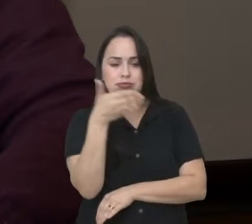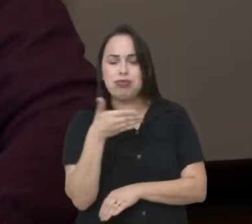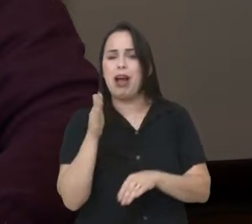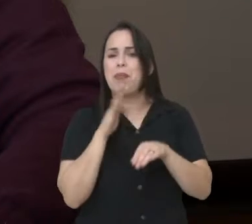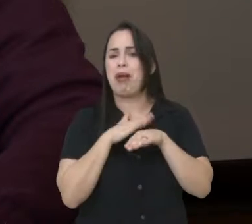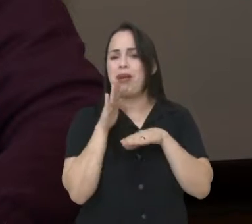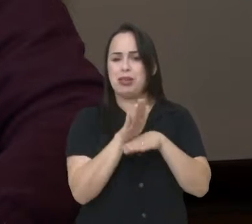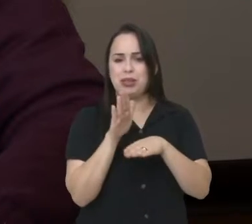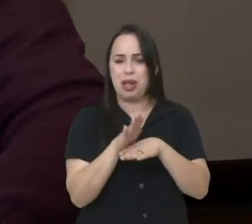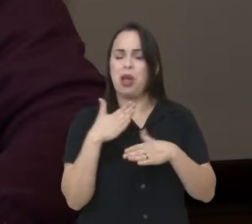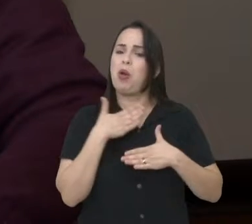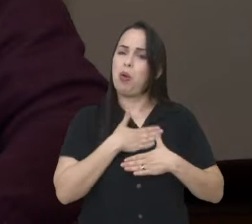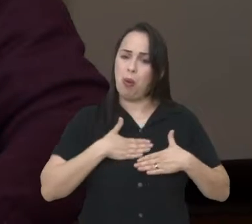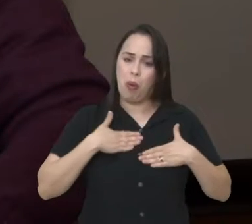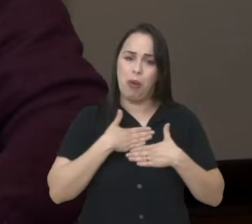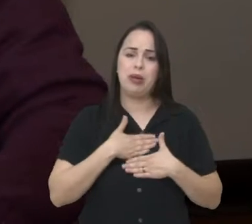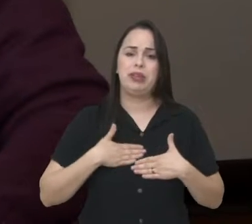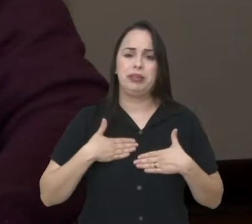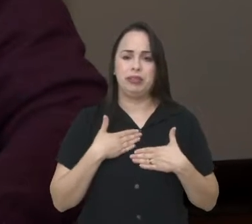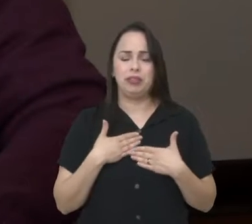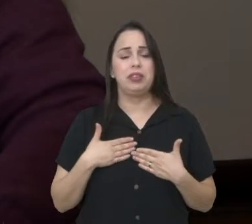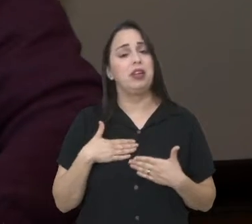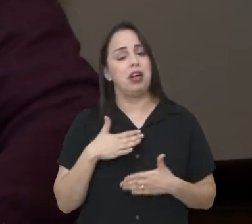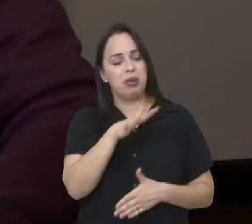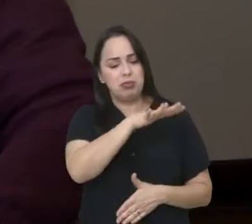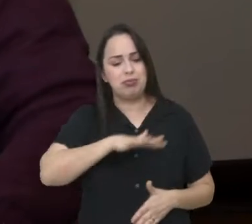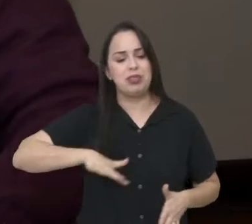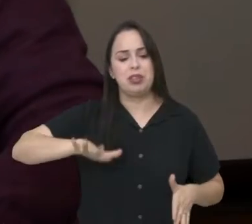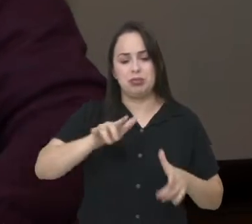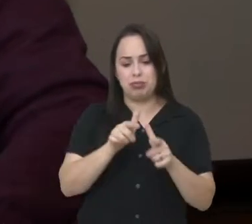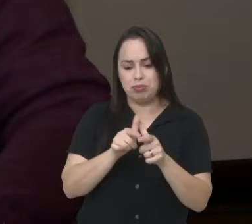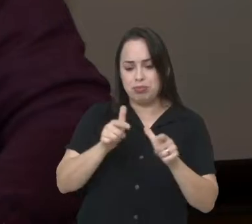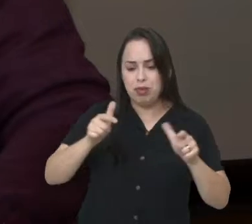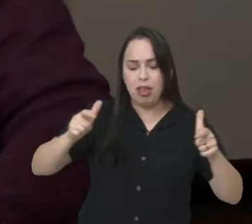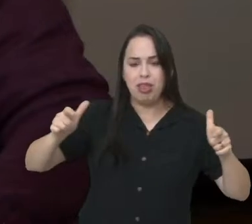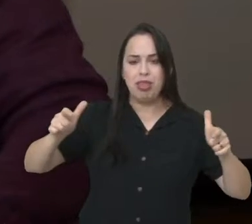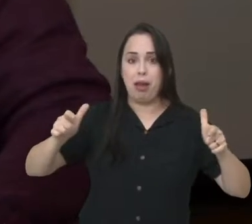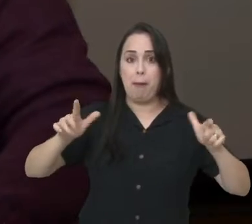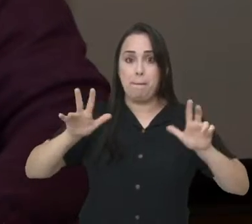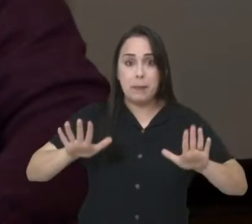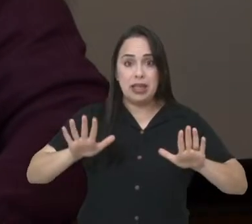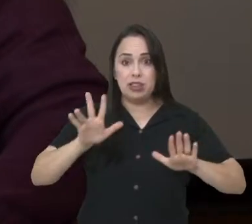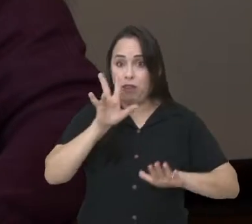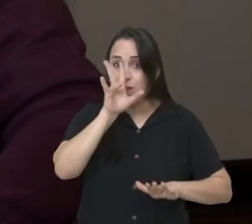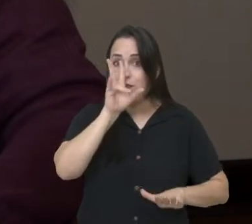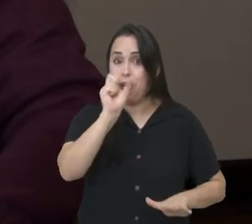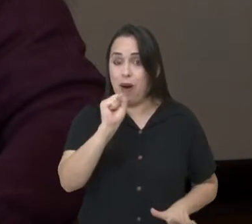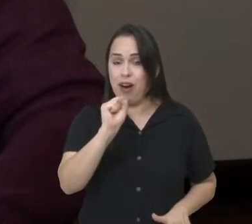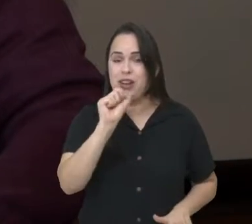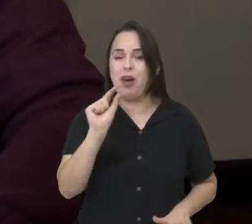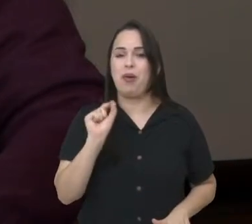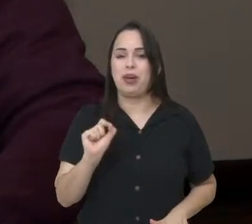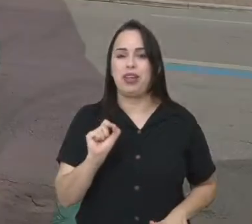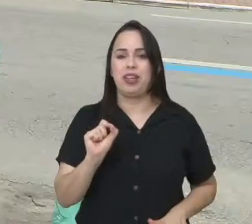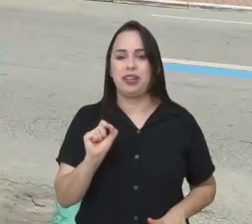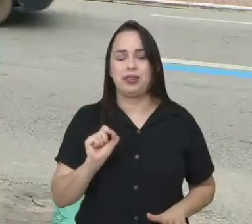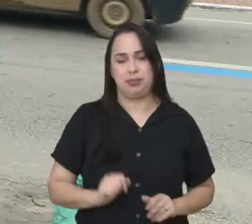que eu gosto. Aí começou a crescer. Mas o forte mesmo aqui da Rua Paraibuna sempre